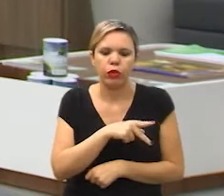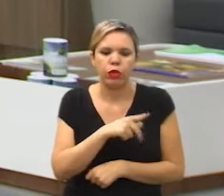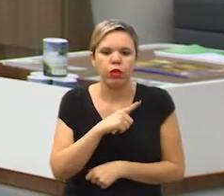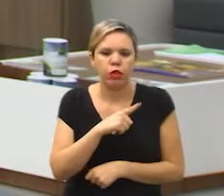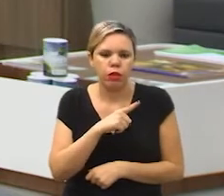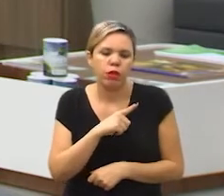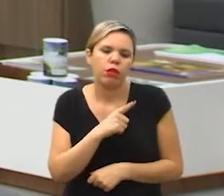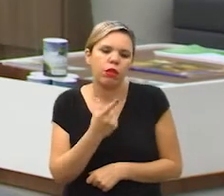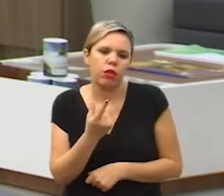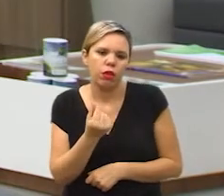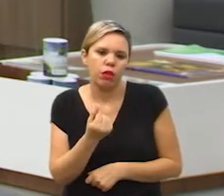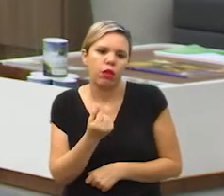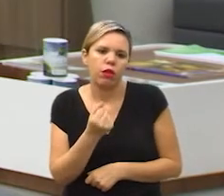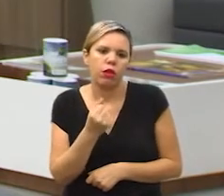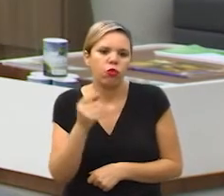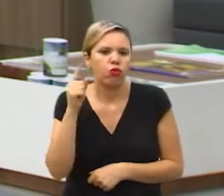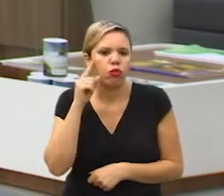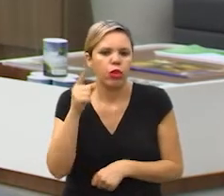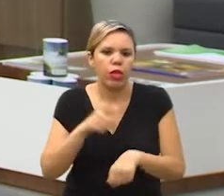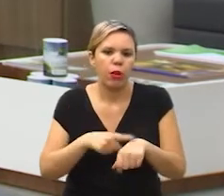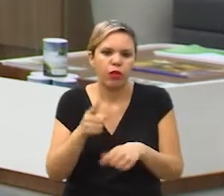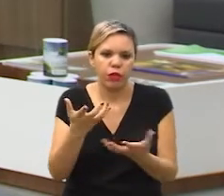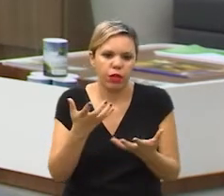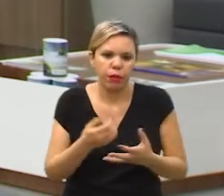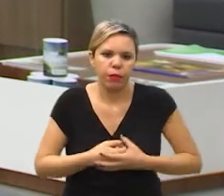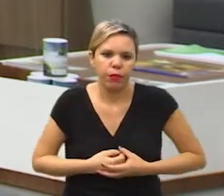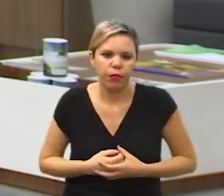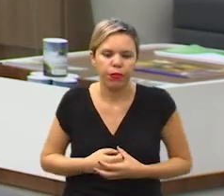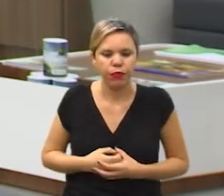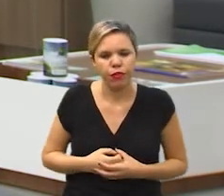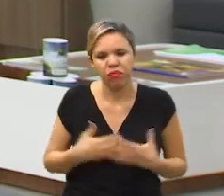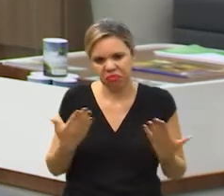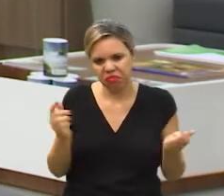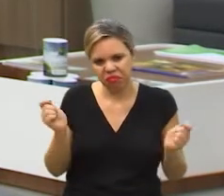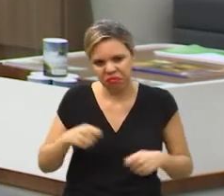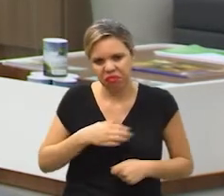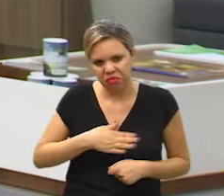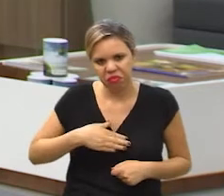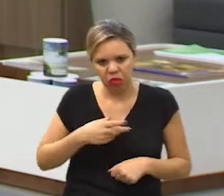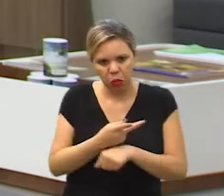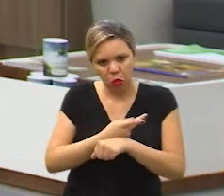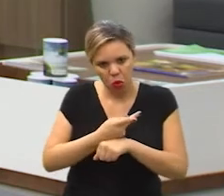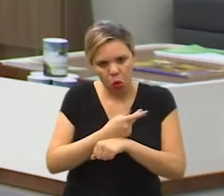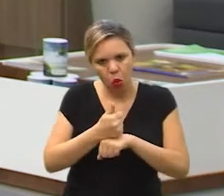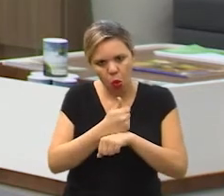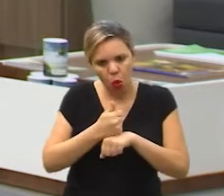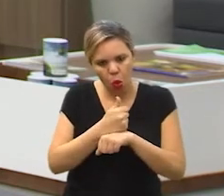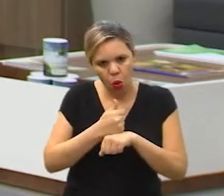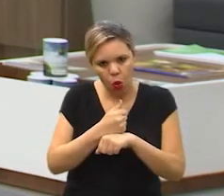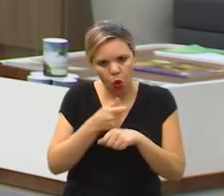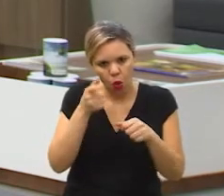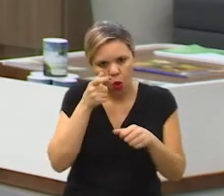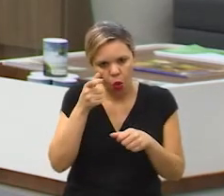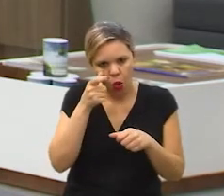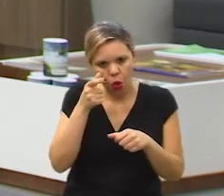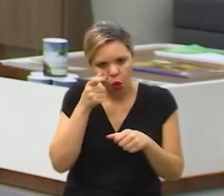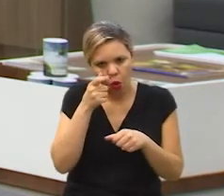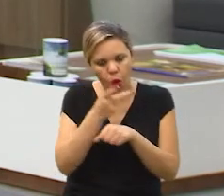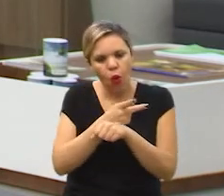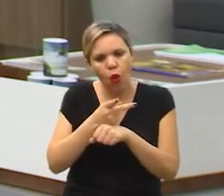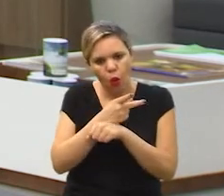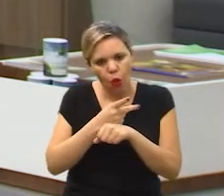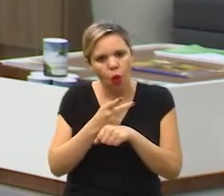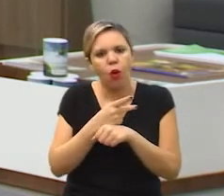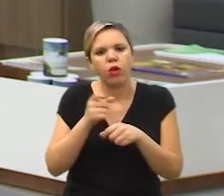essa contribuição em determinada data que você estipulou. Então vale a pena você procurar, a pessoa que está nos assistindo, vale a pena ela procurar